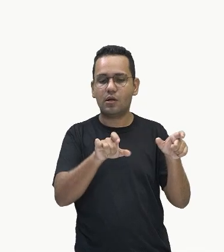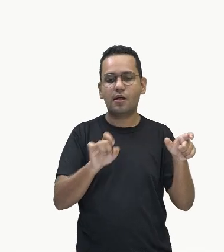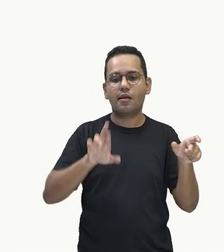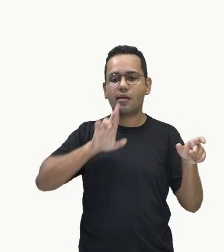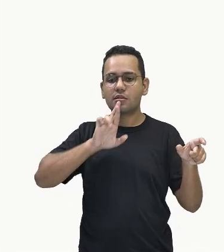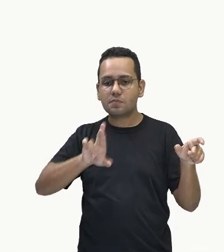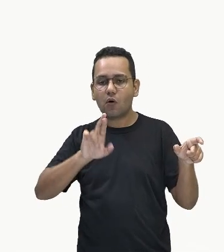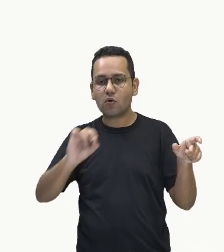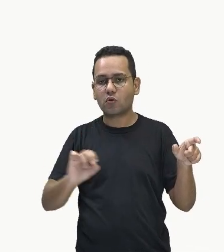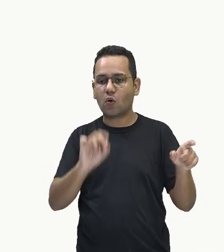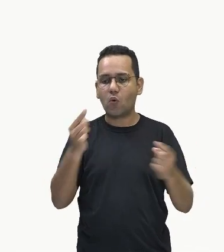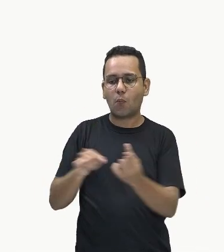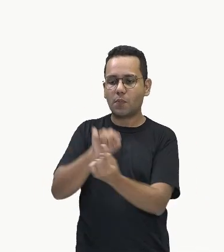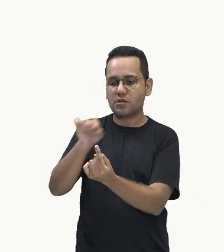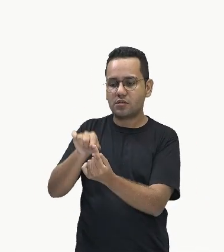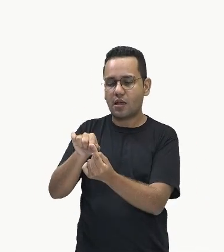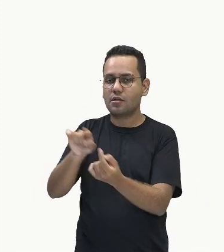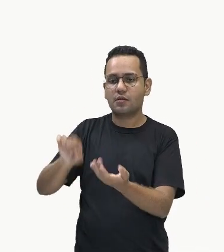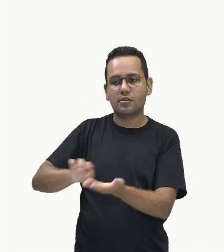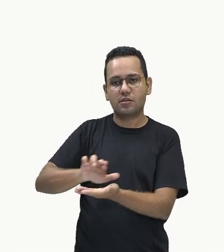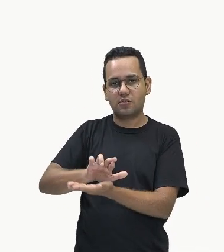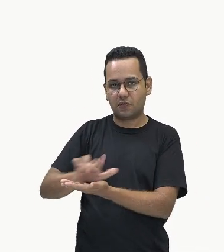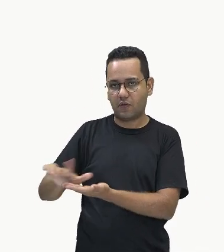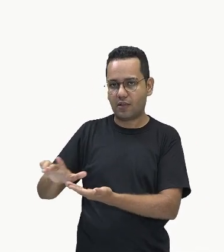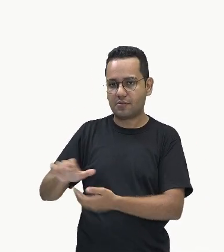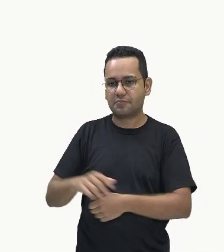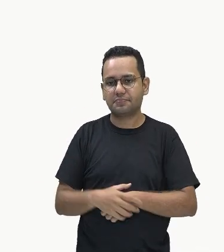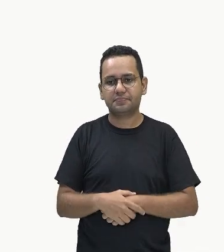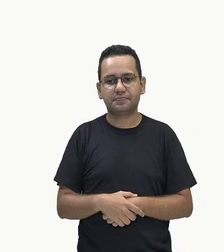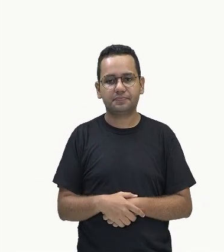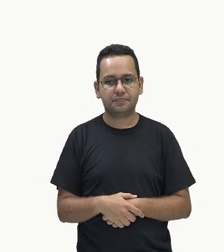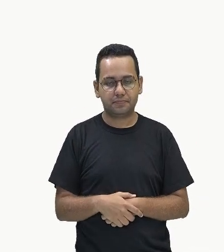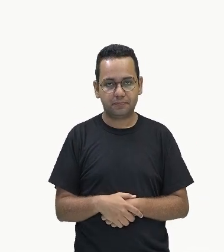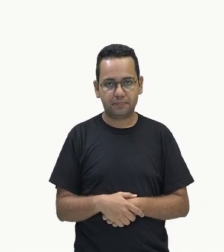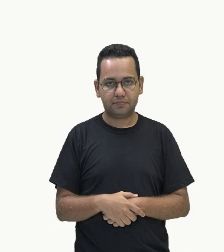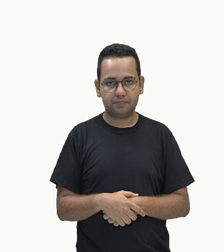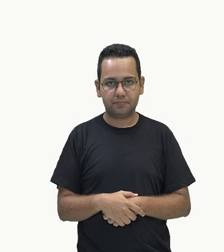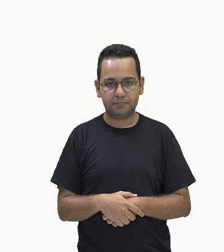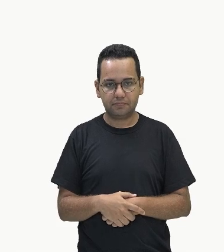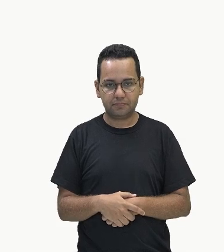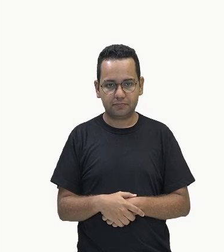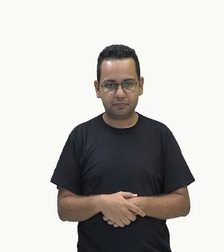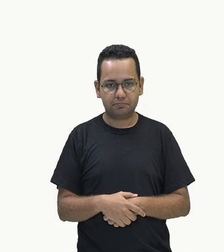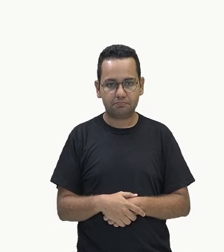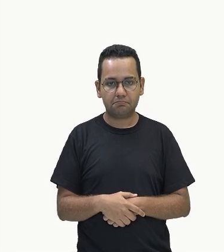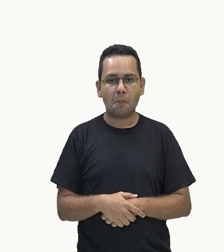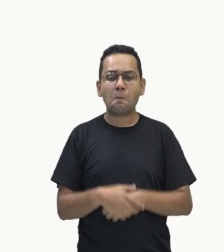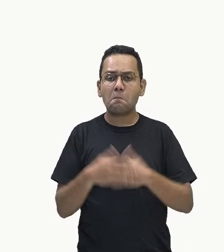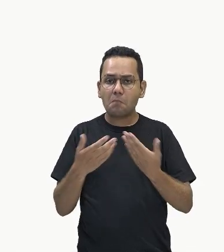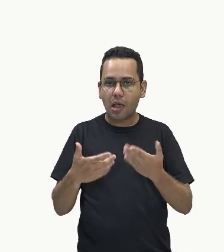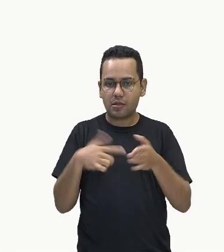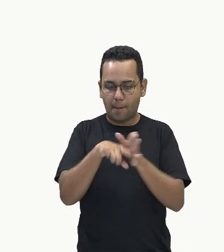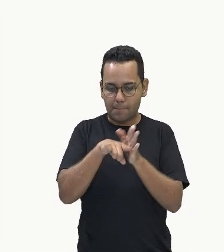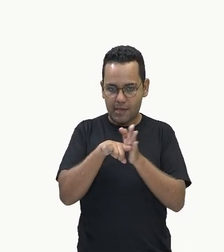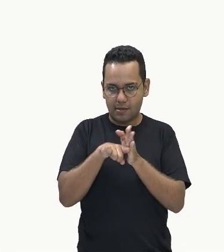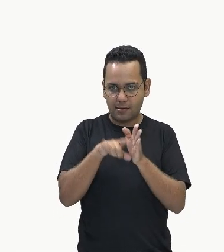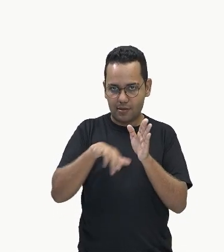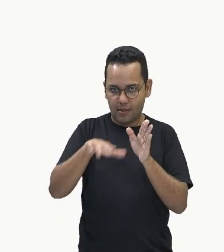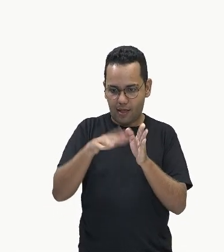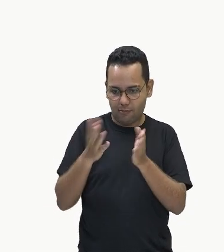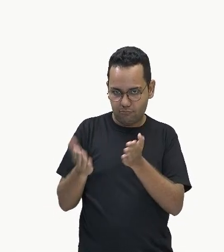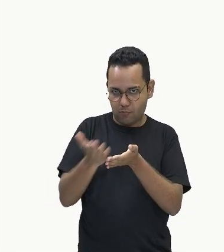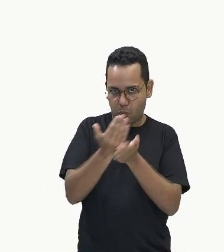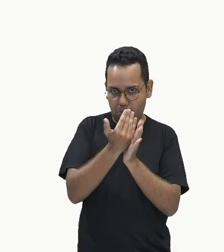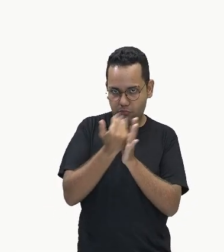resultados, objetos e etc. Tá bom? Então, uma pesquisa estatística, né, é quando a gente quer